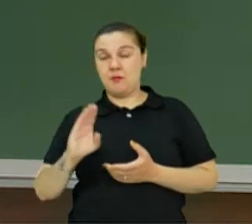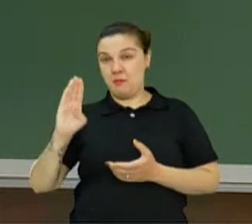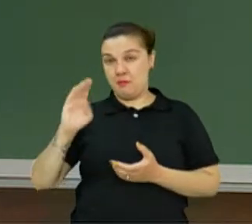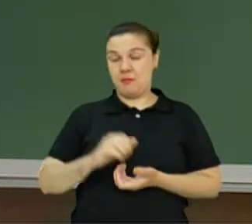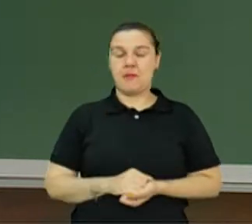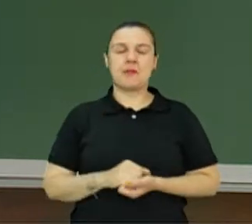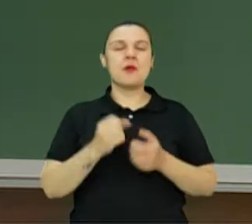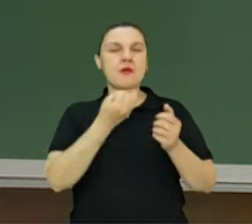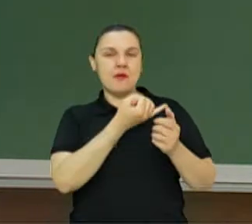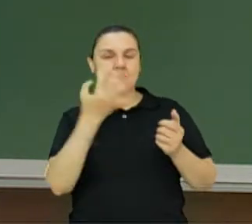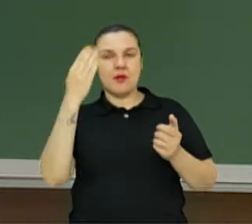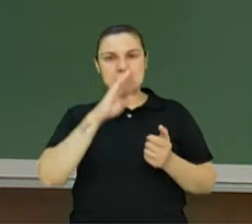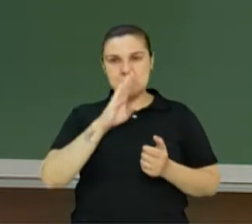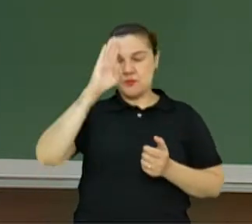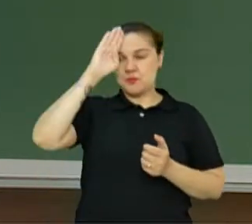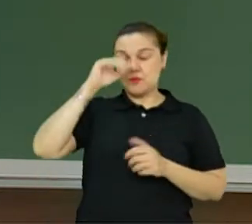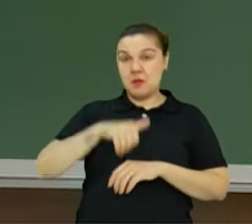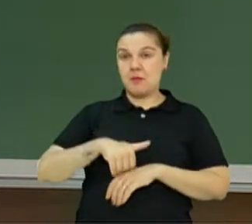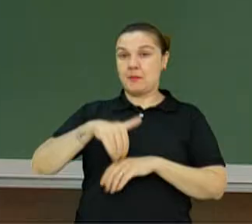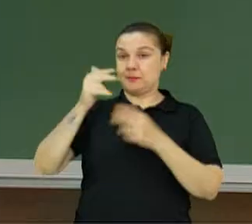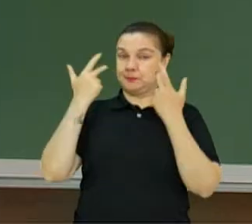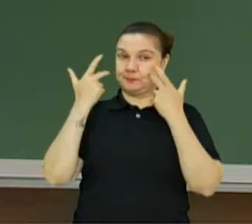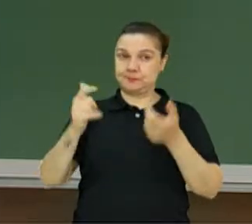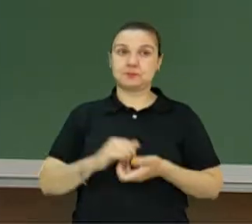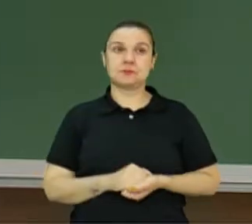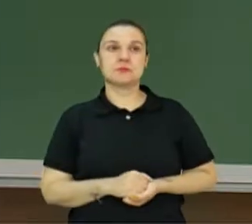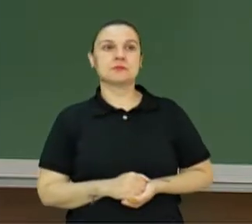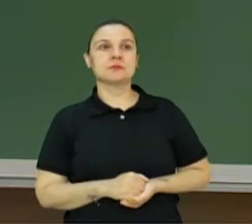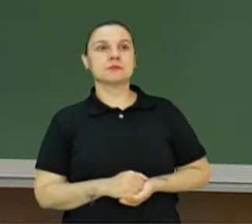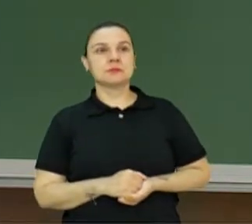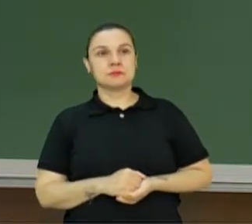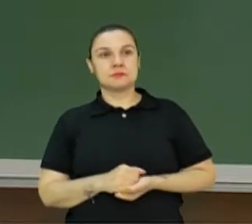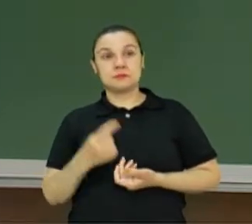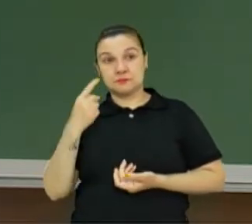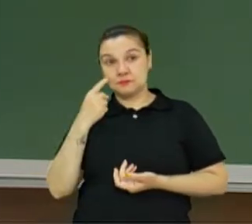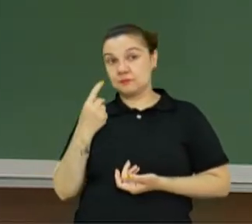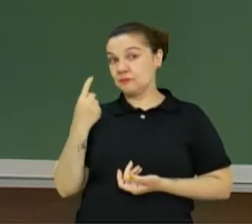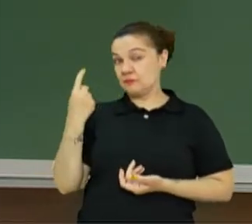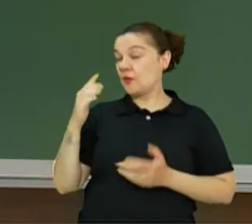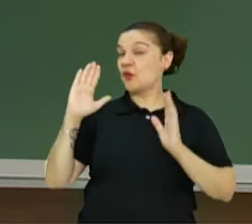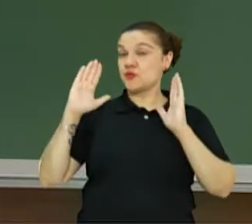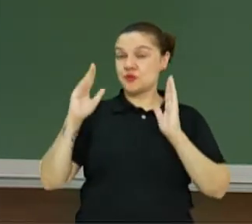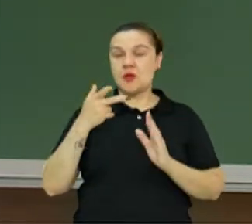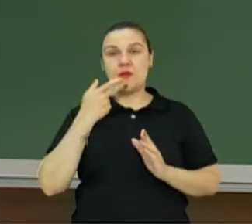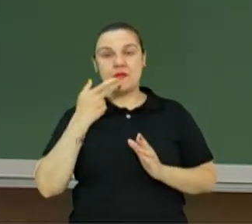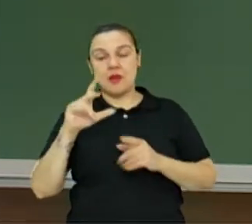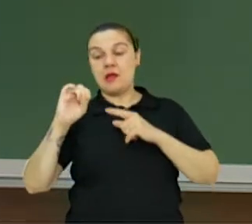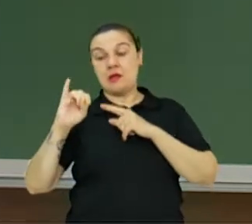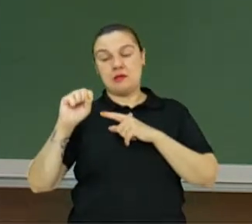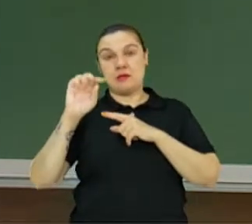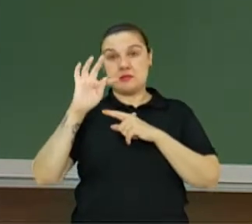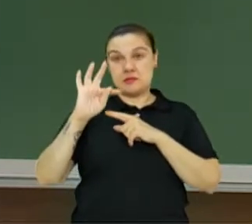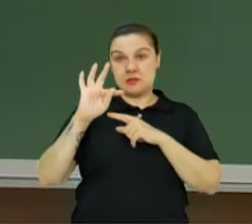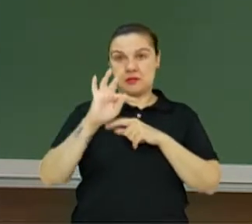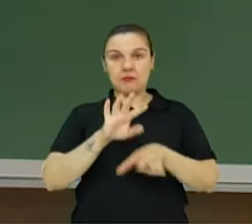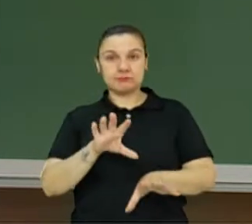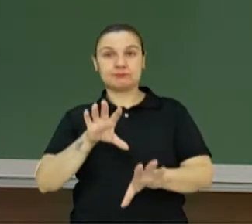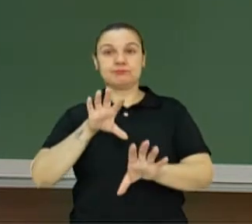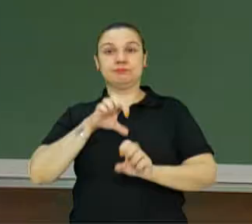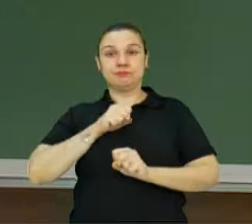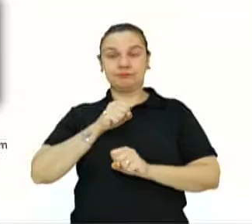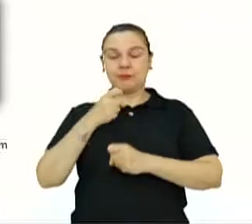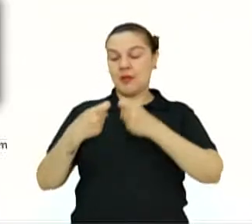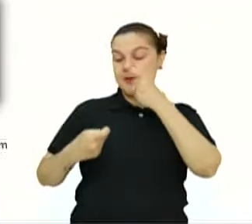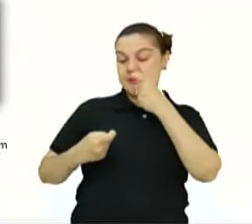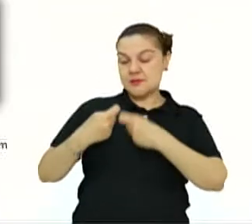das principais, daquelas mais comuns. Então, como eu já falei, as ISTs, as